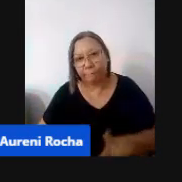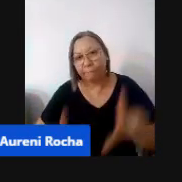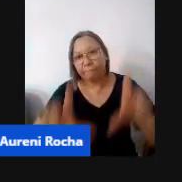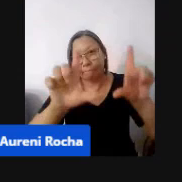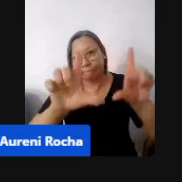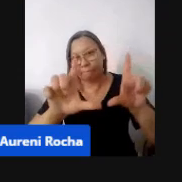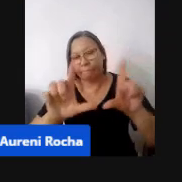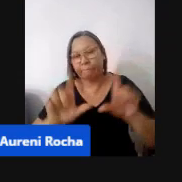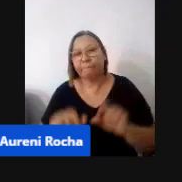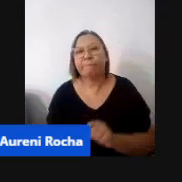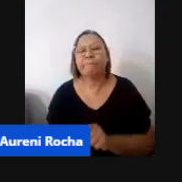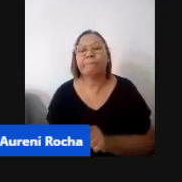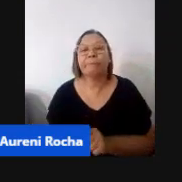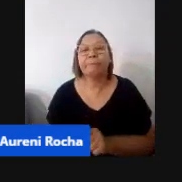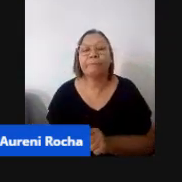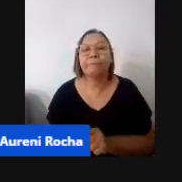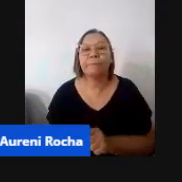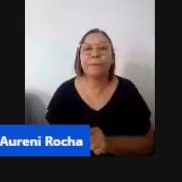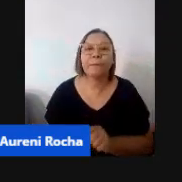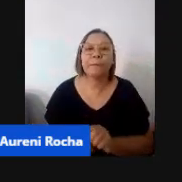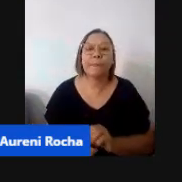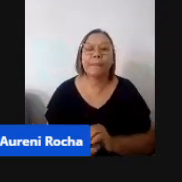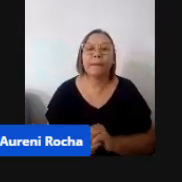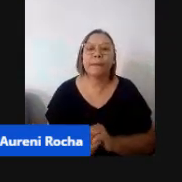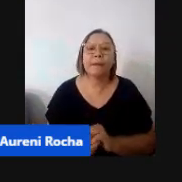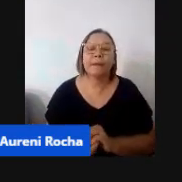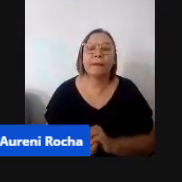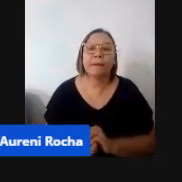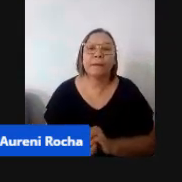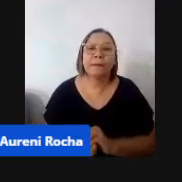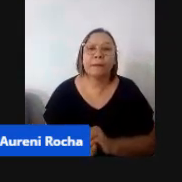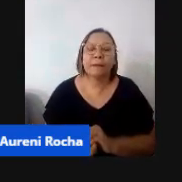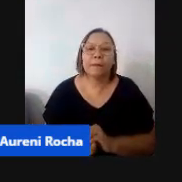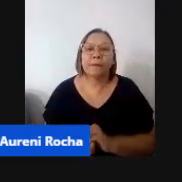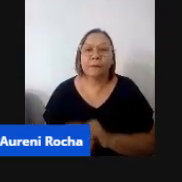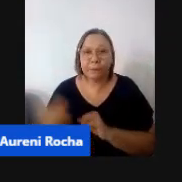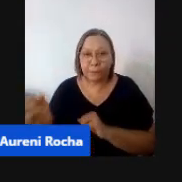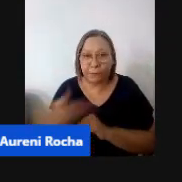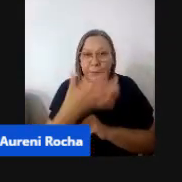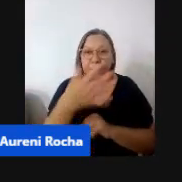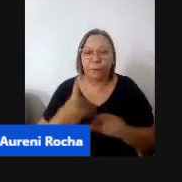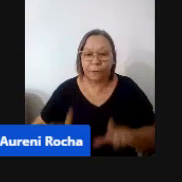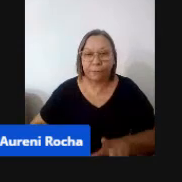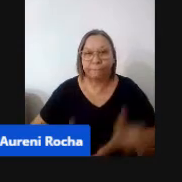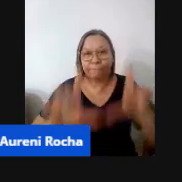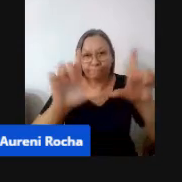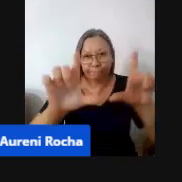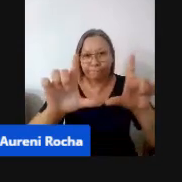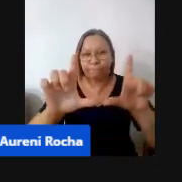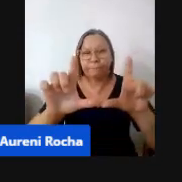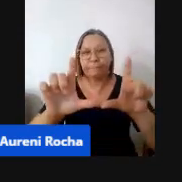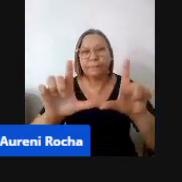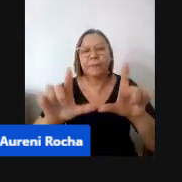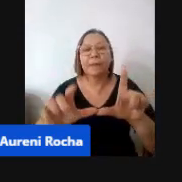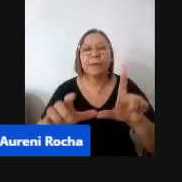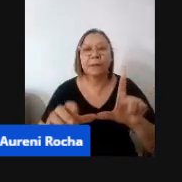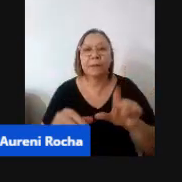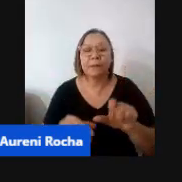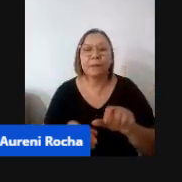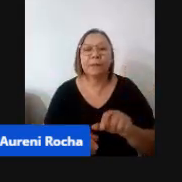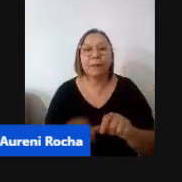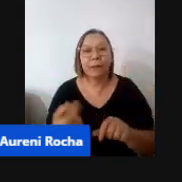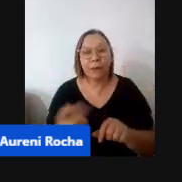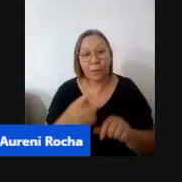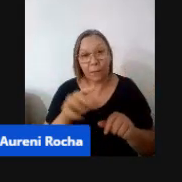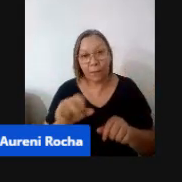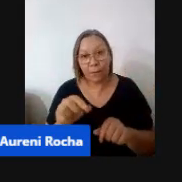agora aqui e vamos ser direcionados a uma nova página, que é uma das minhas aulas